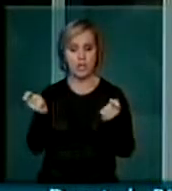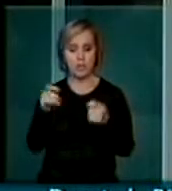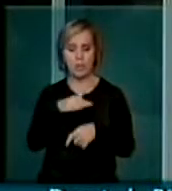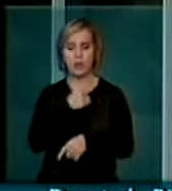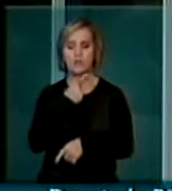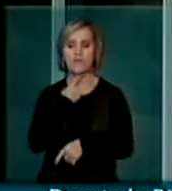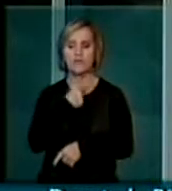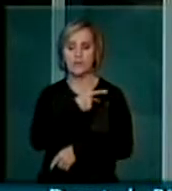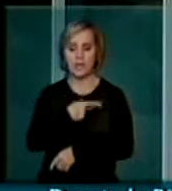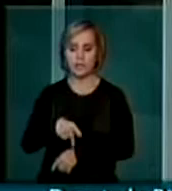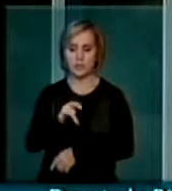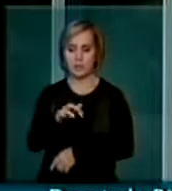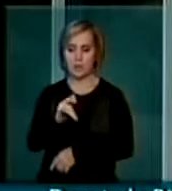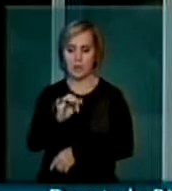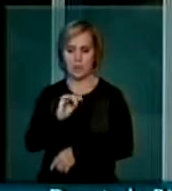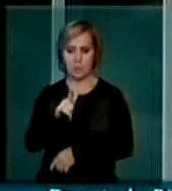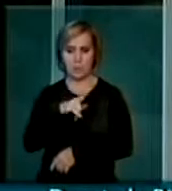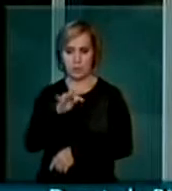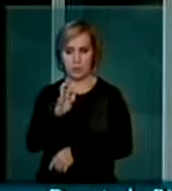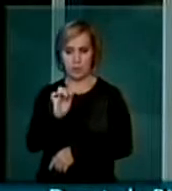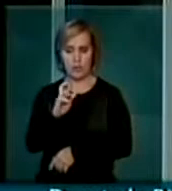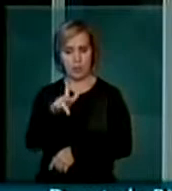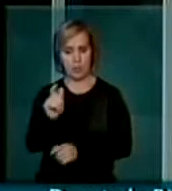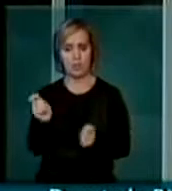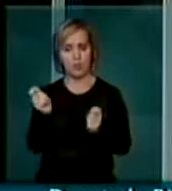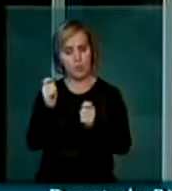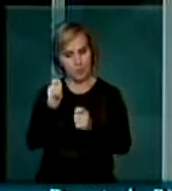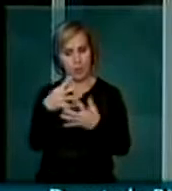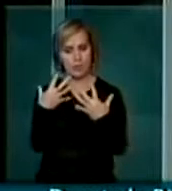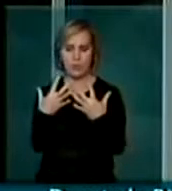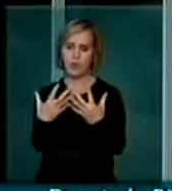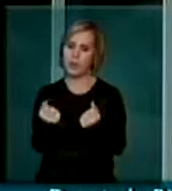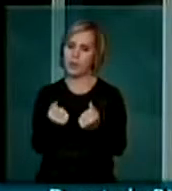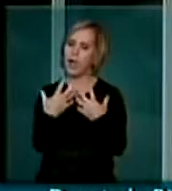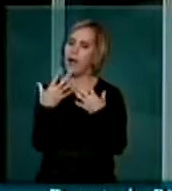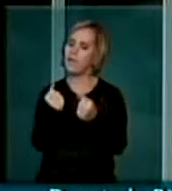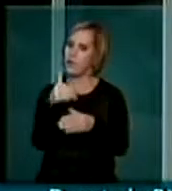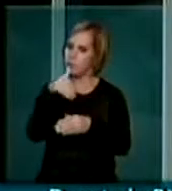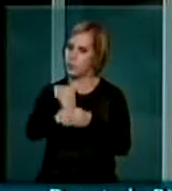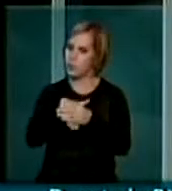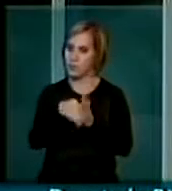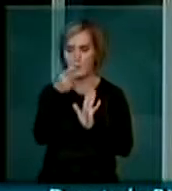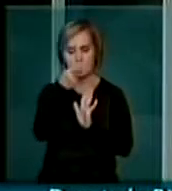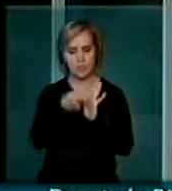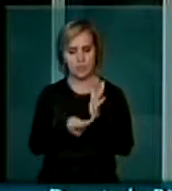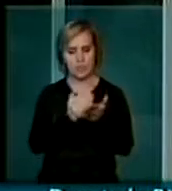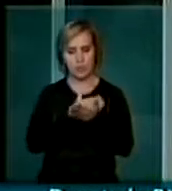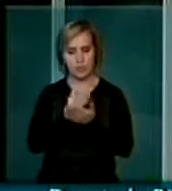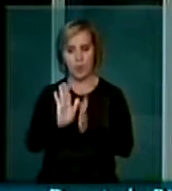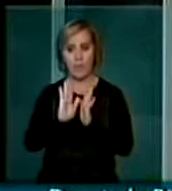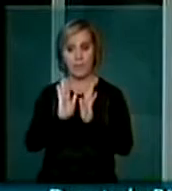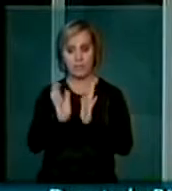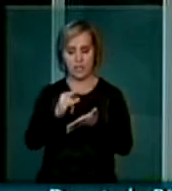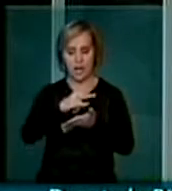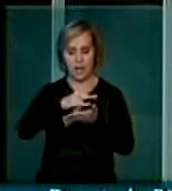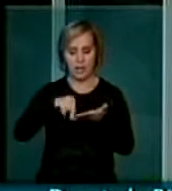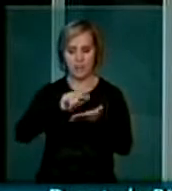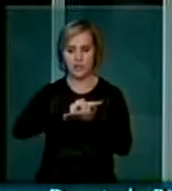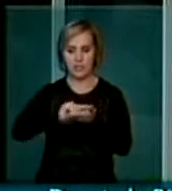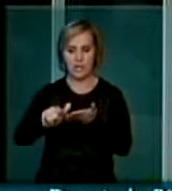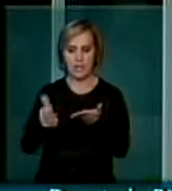presidente Michel Temer e do povo seja atendida. Vamos votar o projeto para que ele entre em vigor já para as eleições de